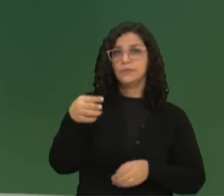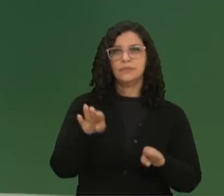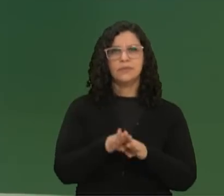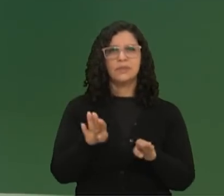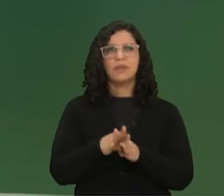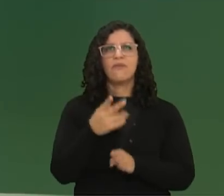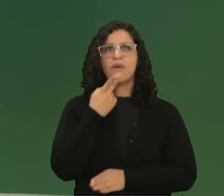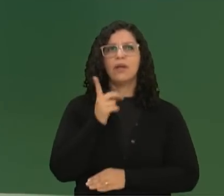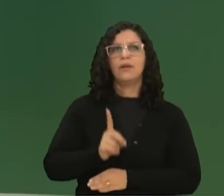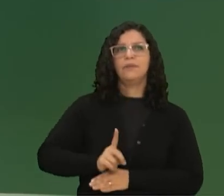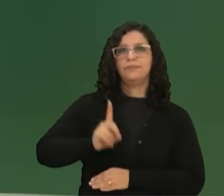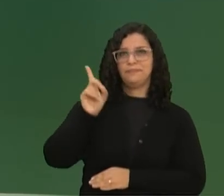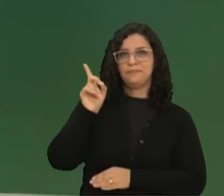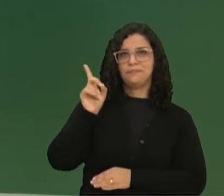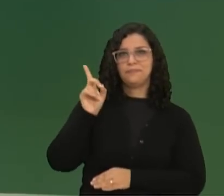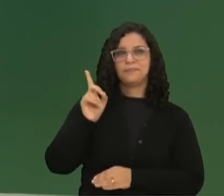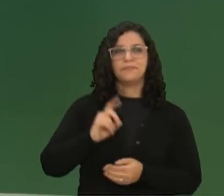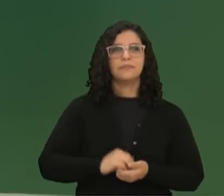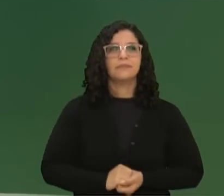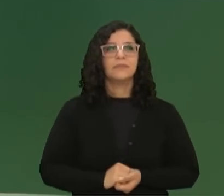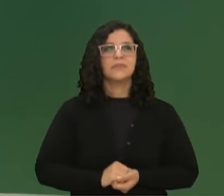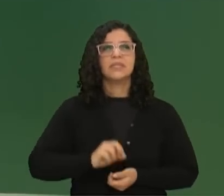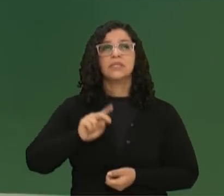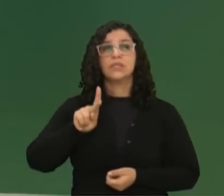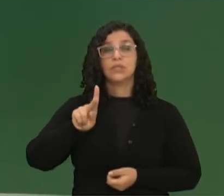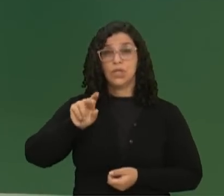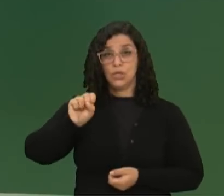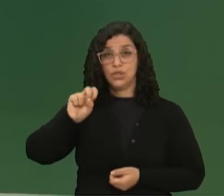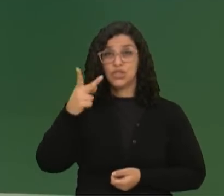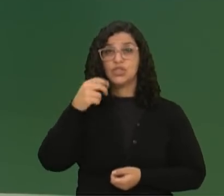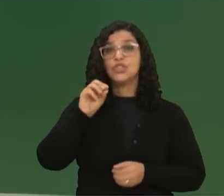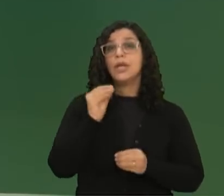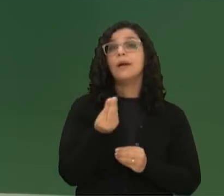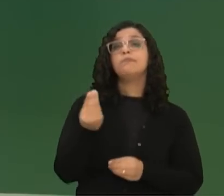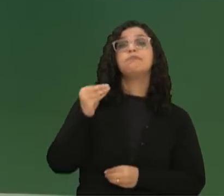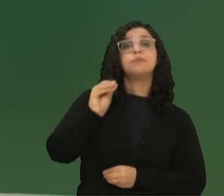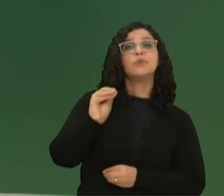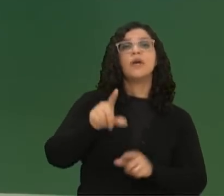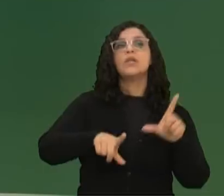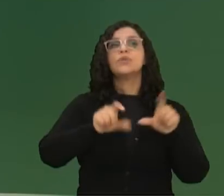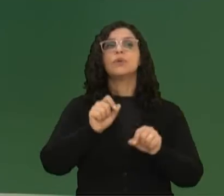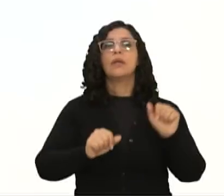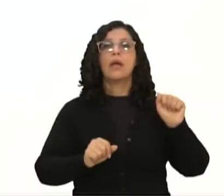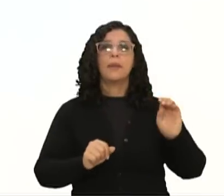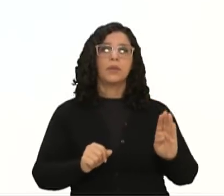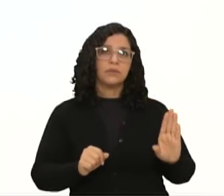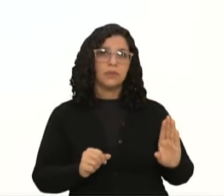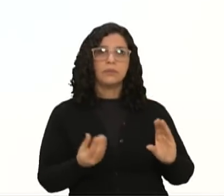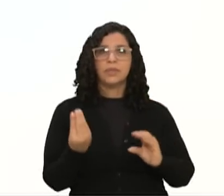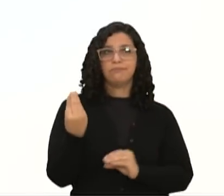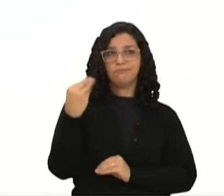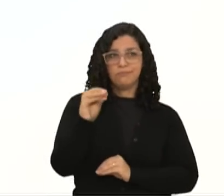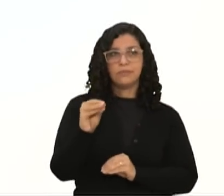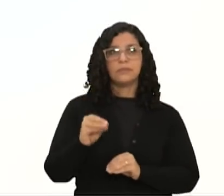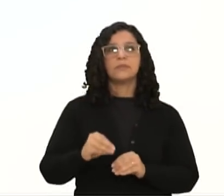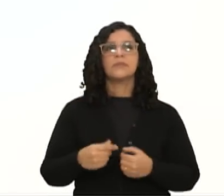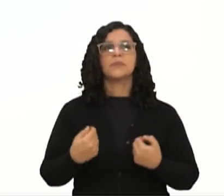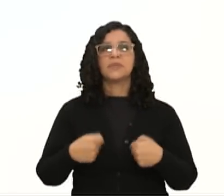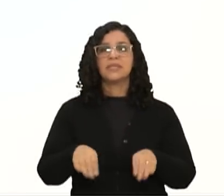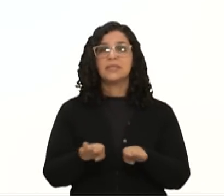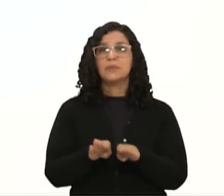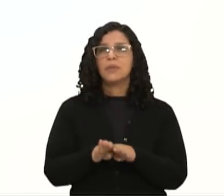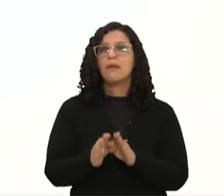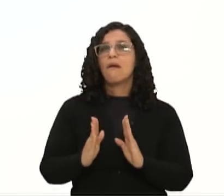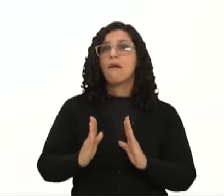I'm sure she isn't here. She, should, must ou has to, você vai escolher A, B ou C, be at